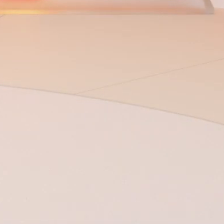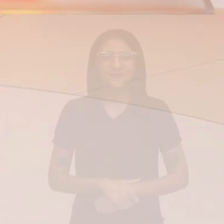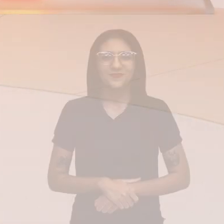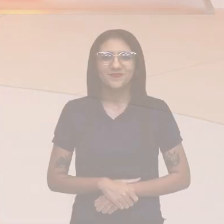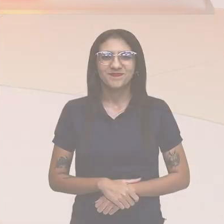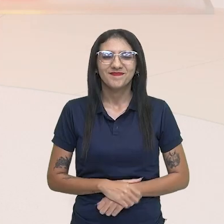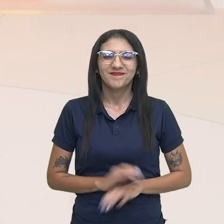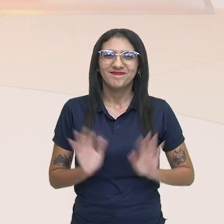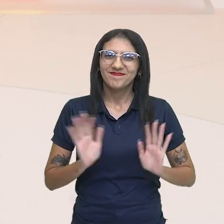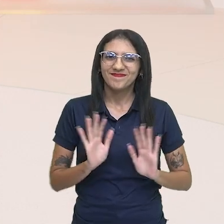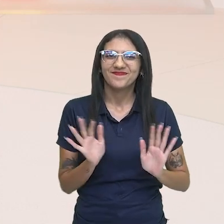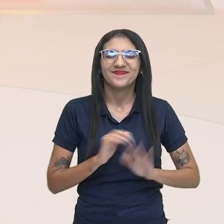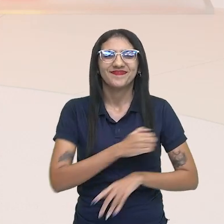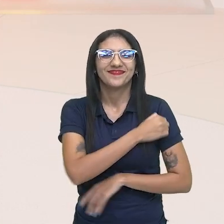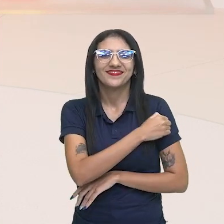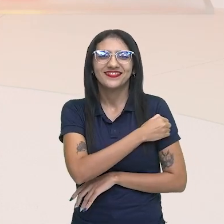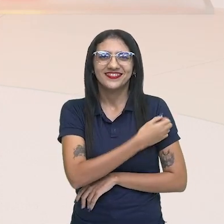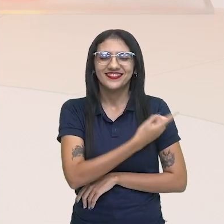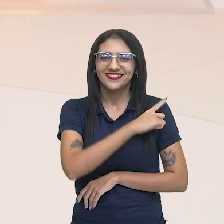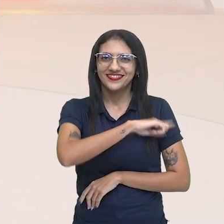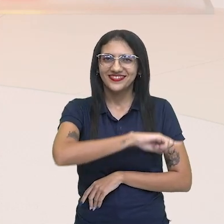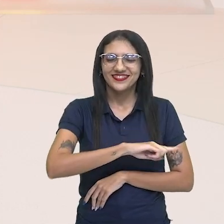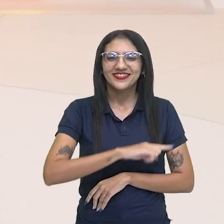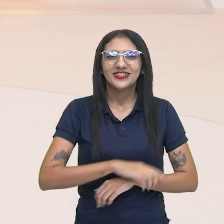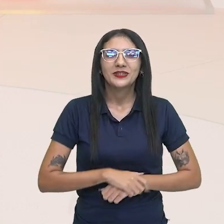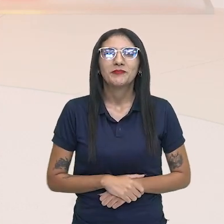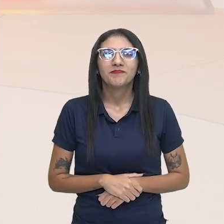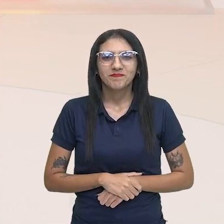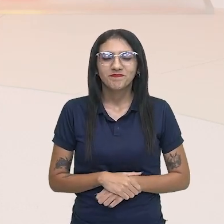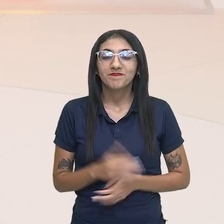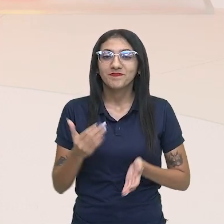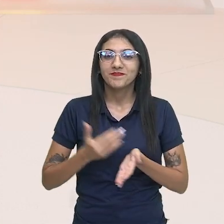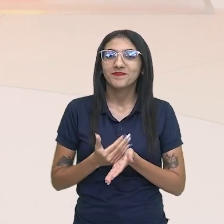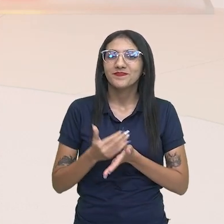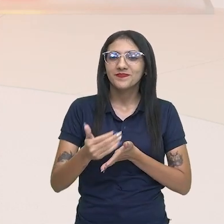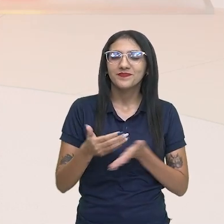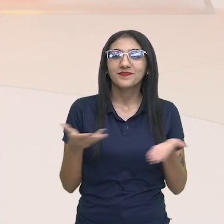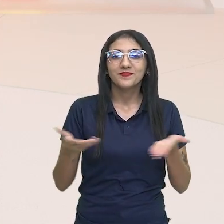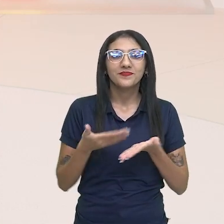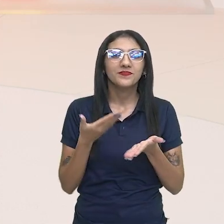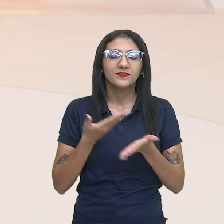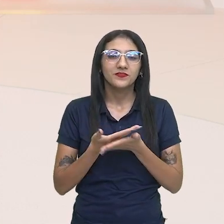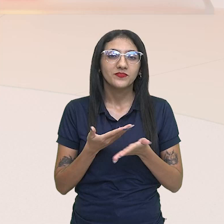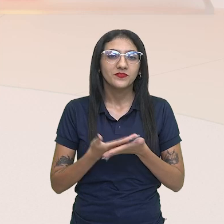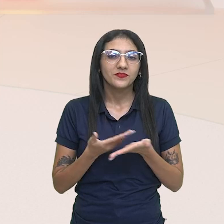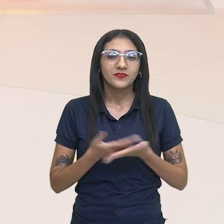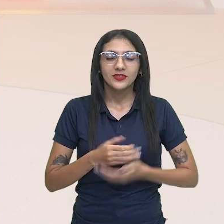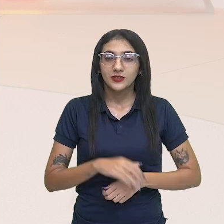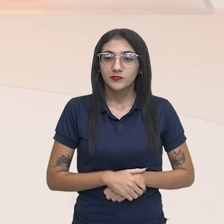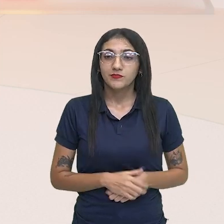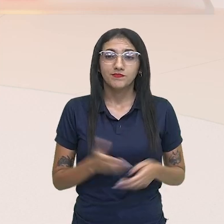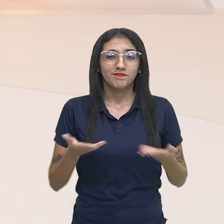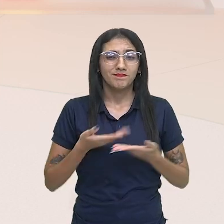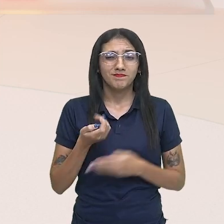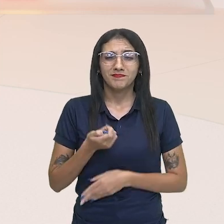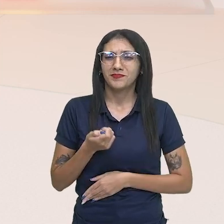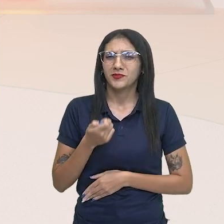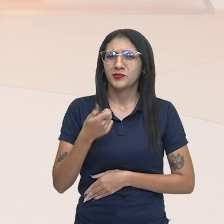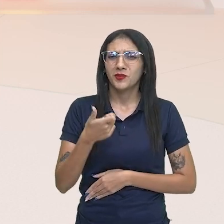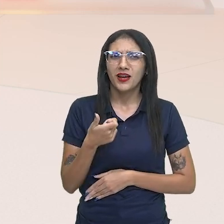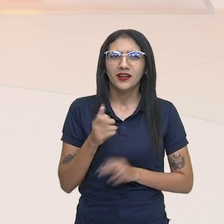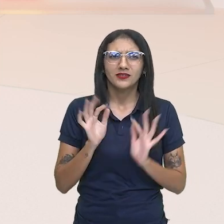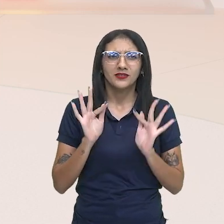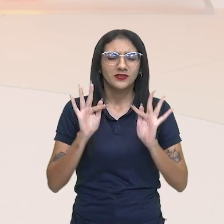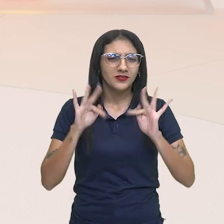Muito bem, pessoal da primeira série do ensino médio, vamos continuar nossas aulas nesse momento aí de quase despedida, está